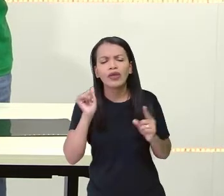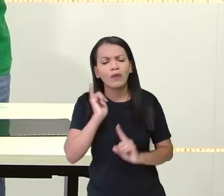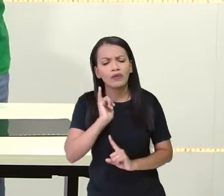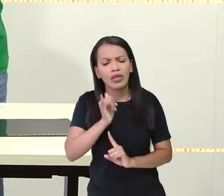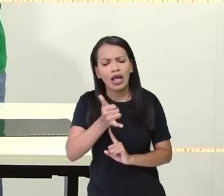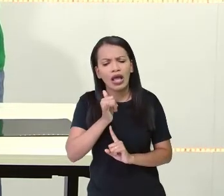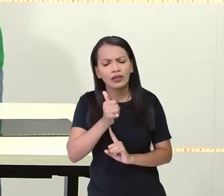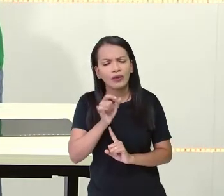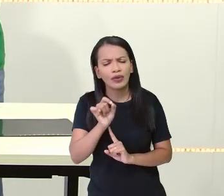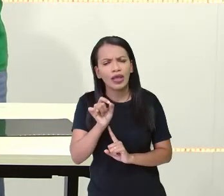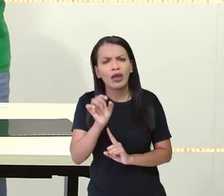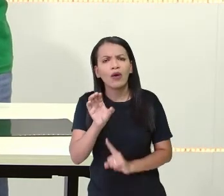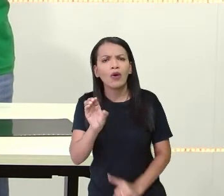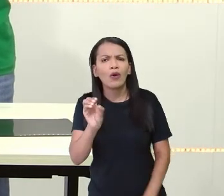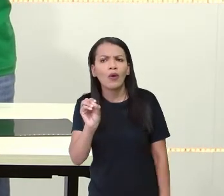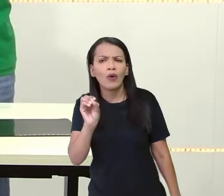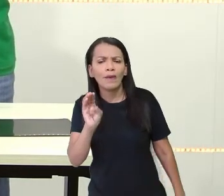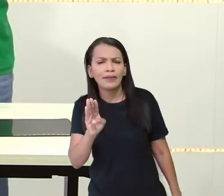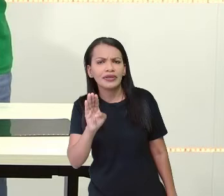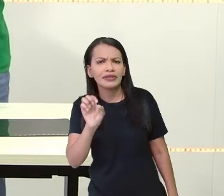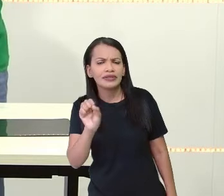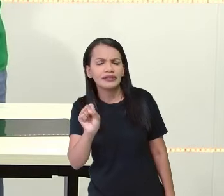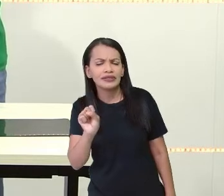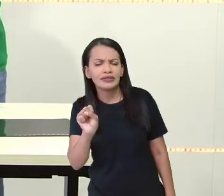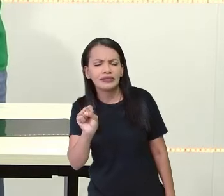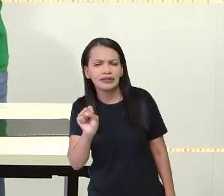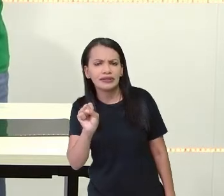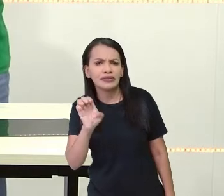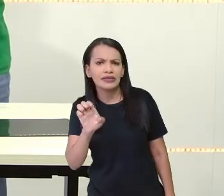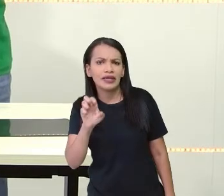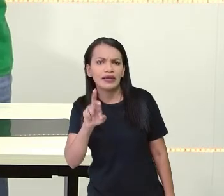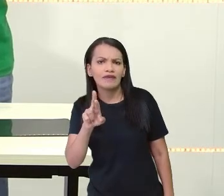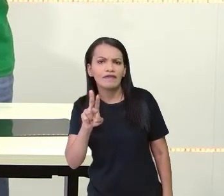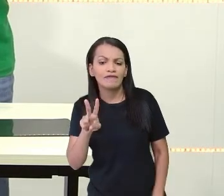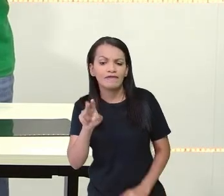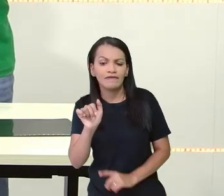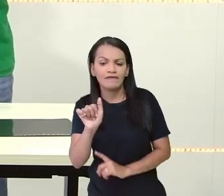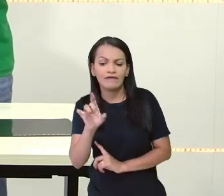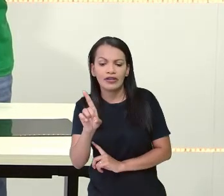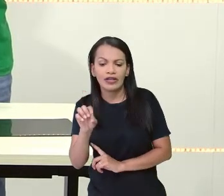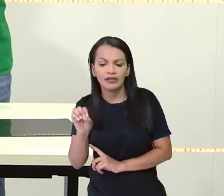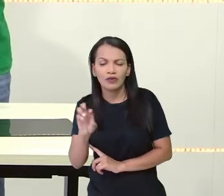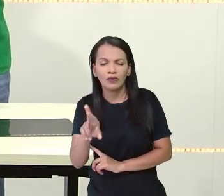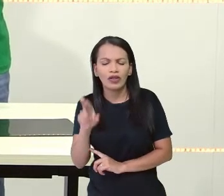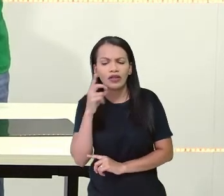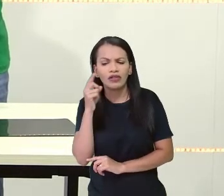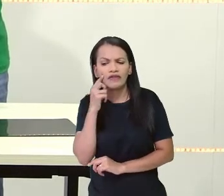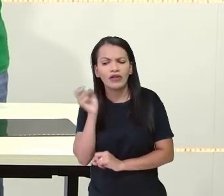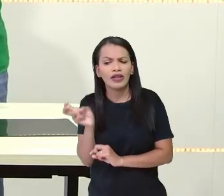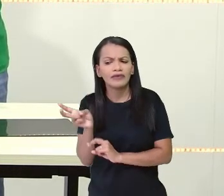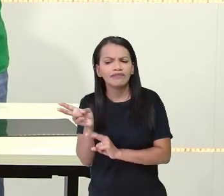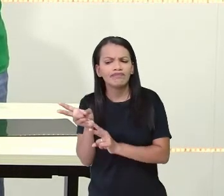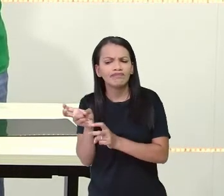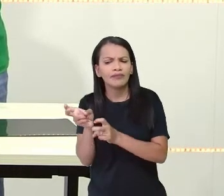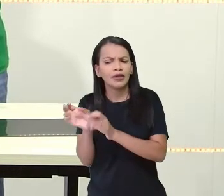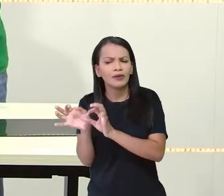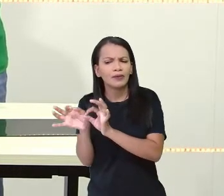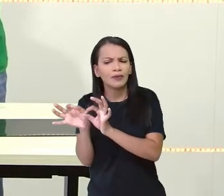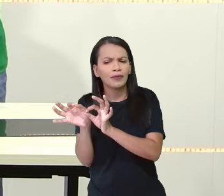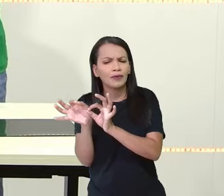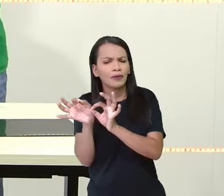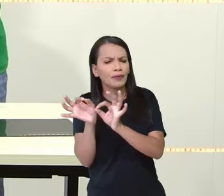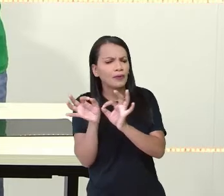observador, porque ele fica observando e vai contando toda a história, tá? Então, geralmente no